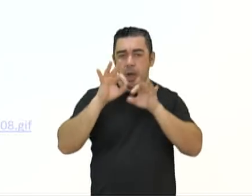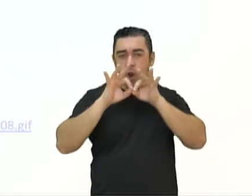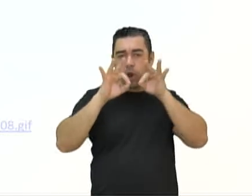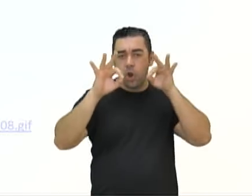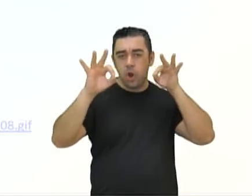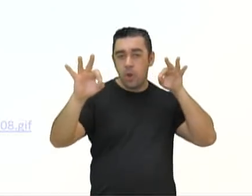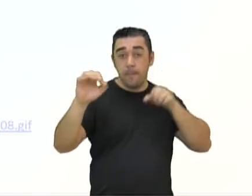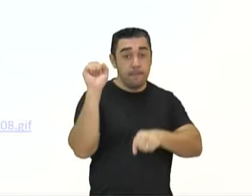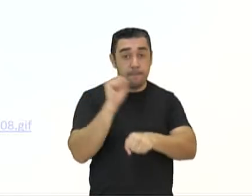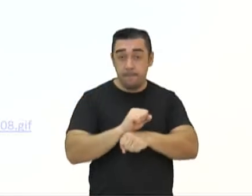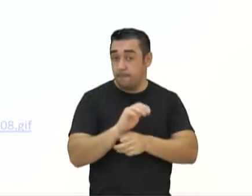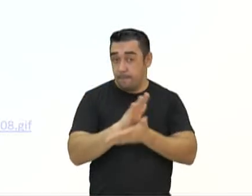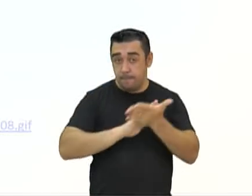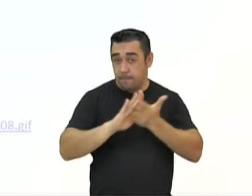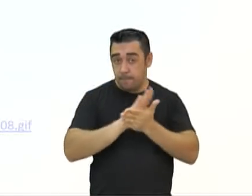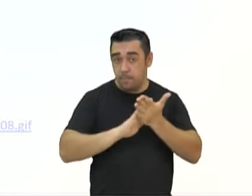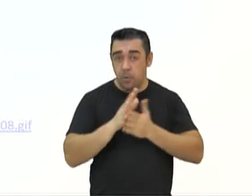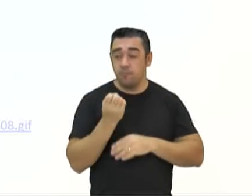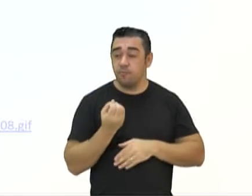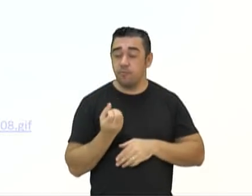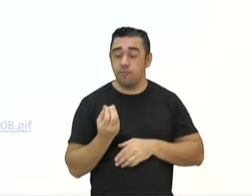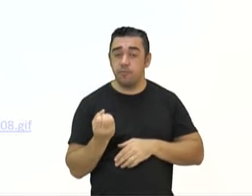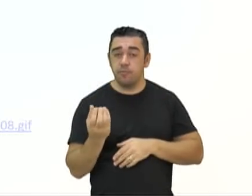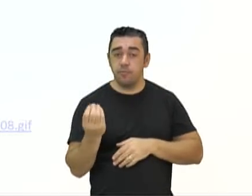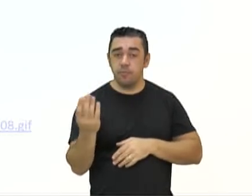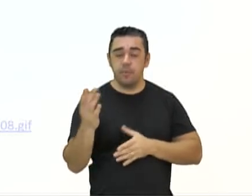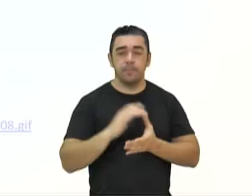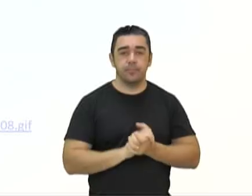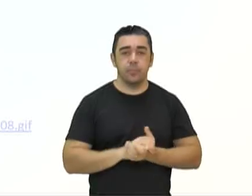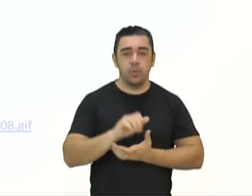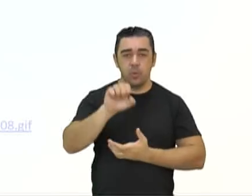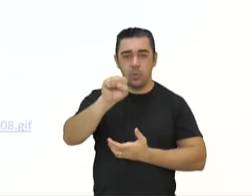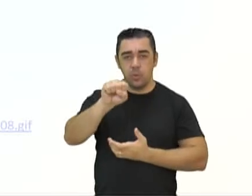sem paradas, navegando